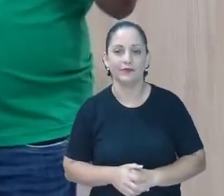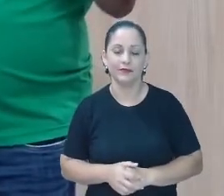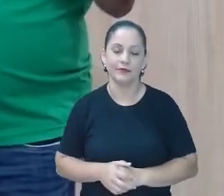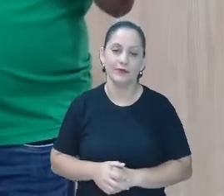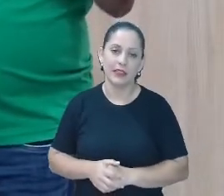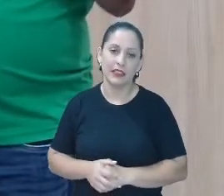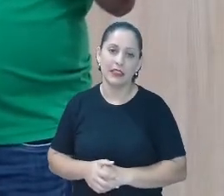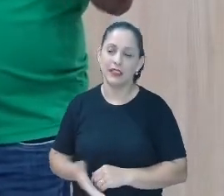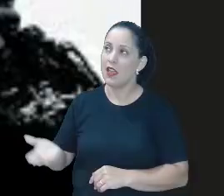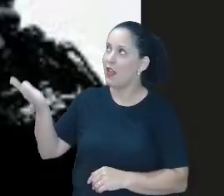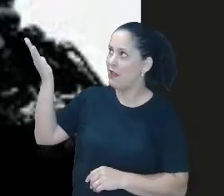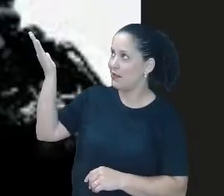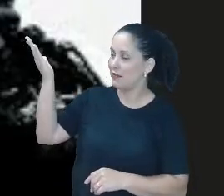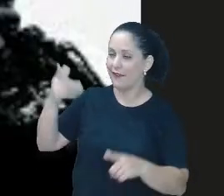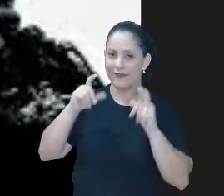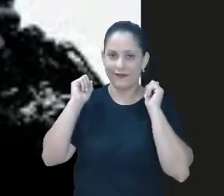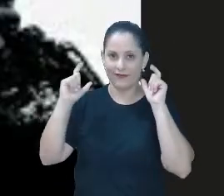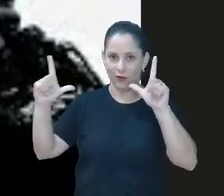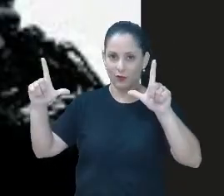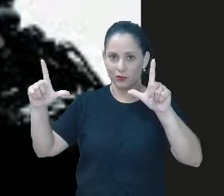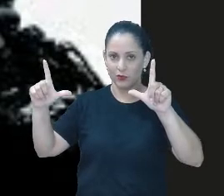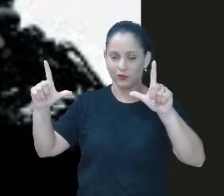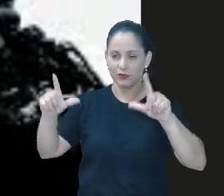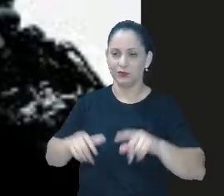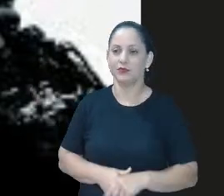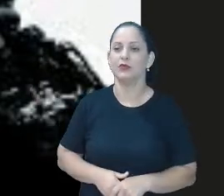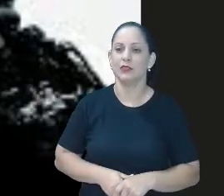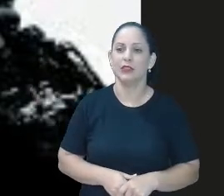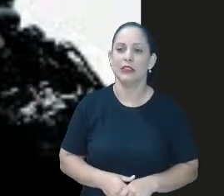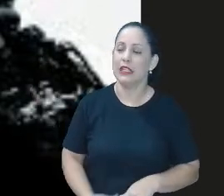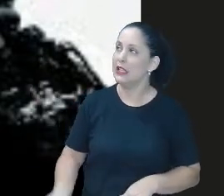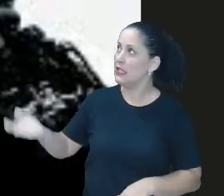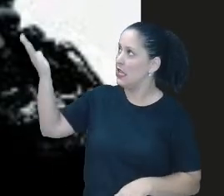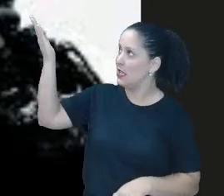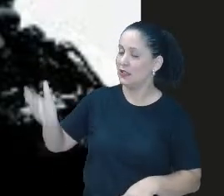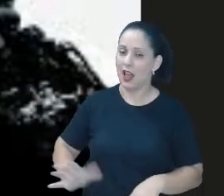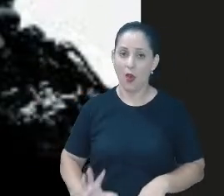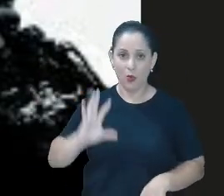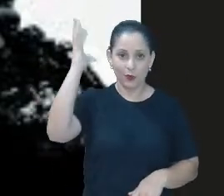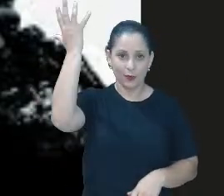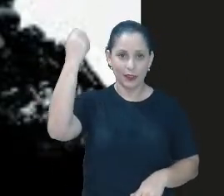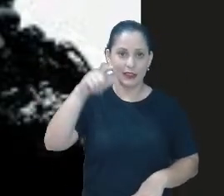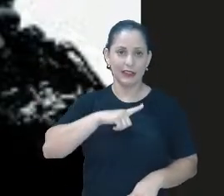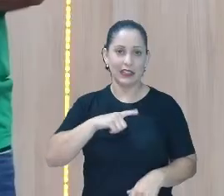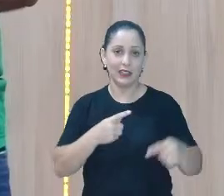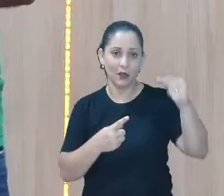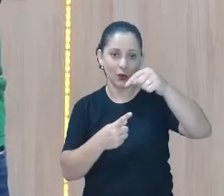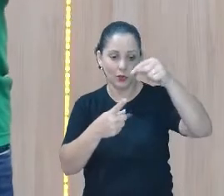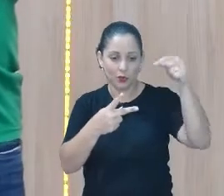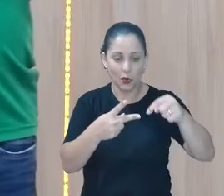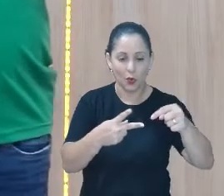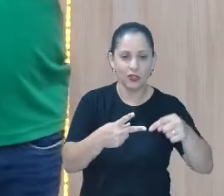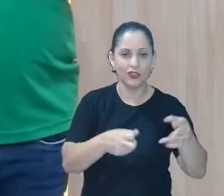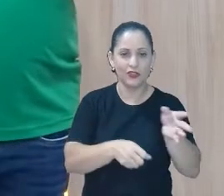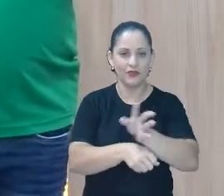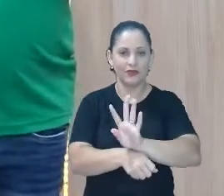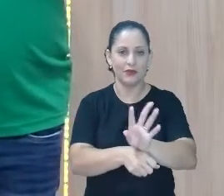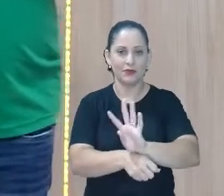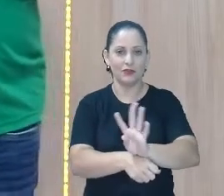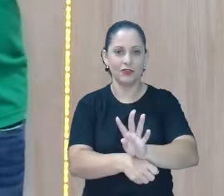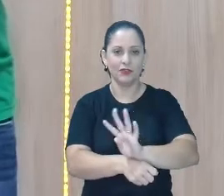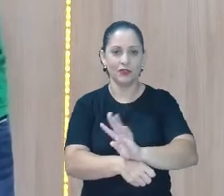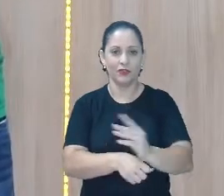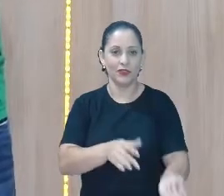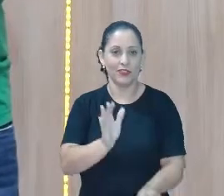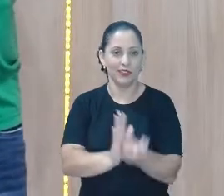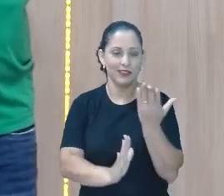sobre essa imagem aqui, ó, na realidade, sobre esse episódio, existem dois filmes que foram